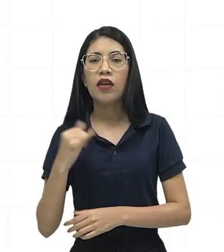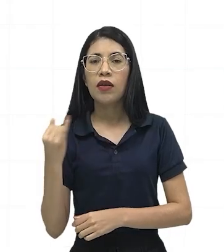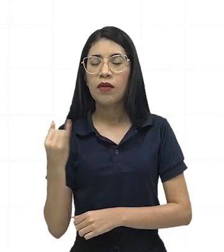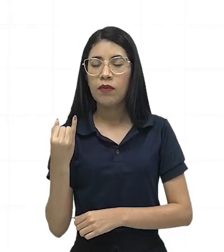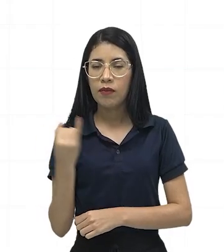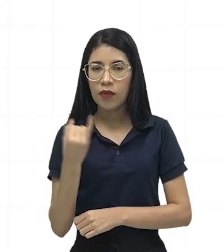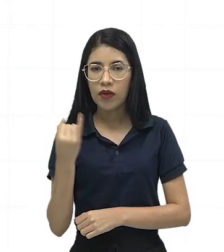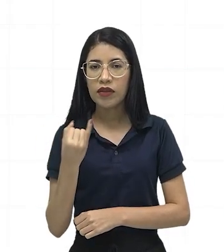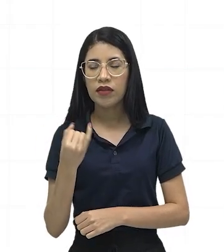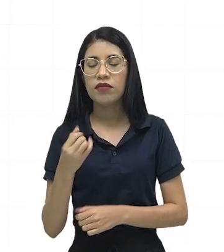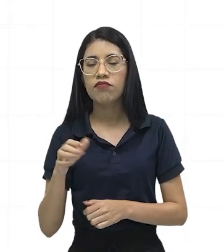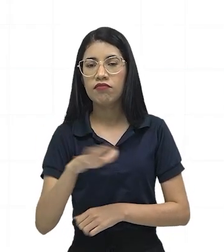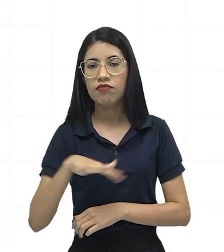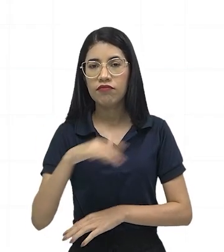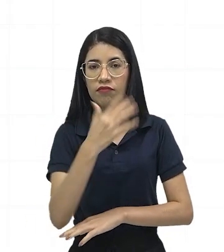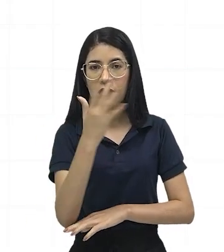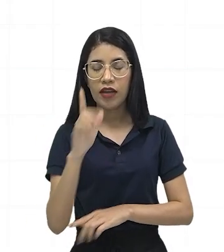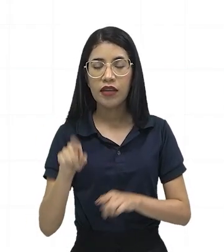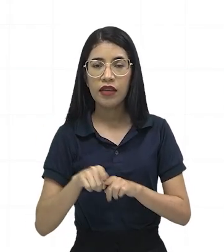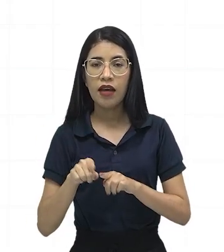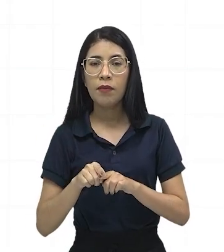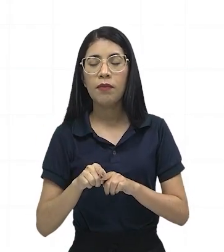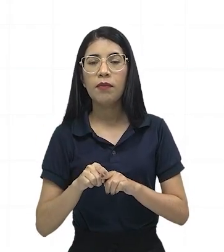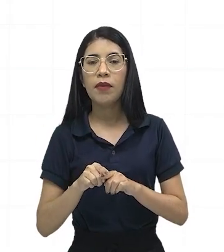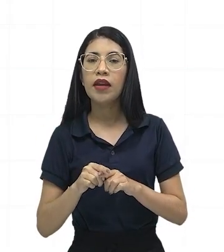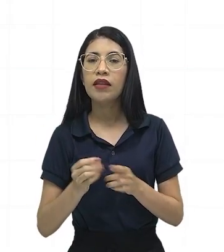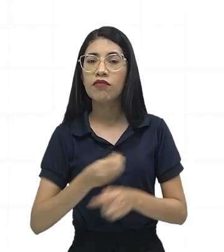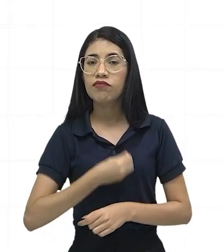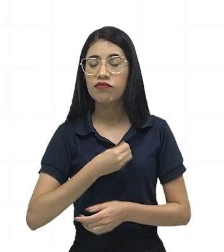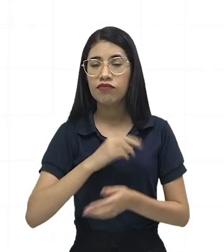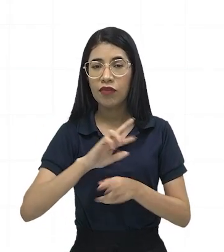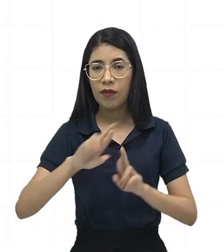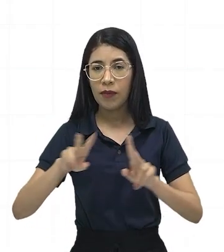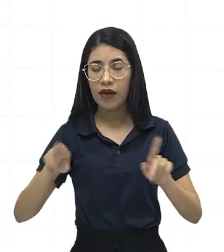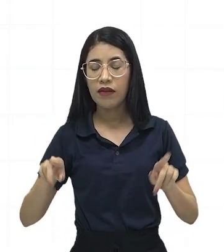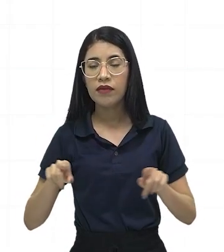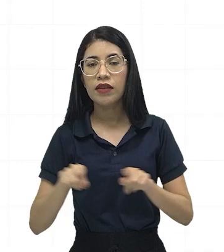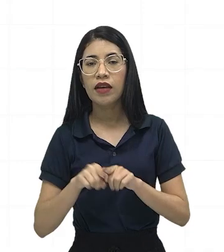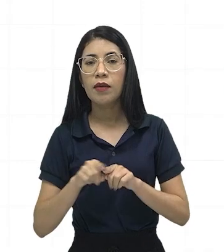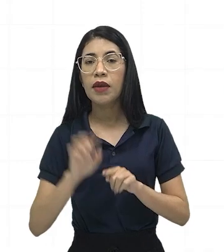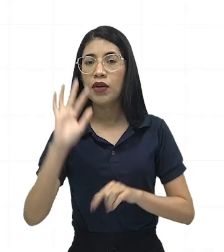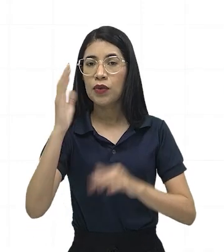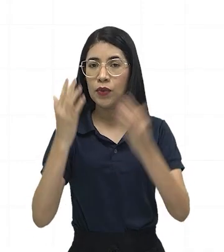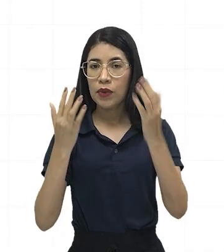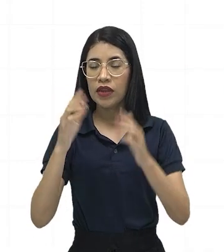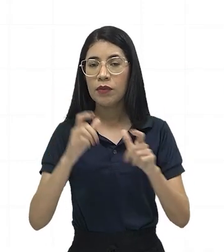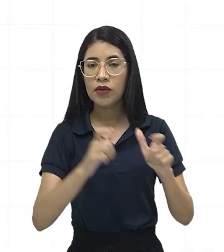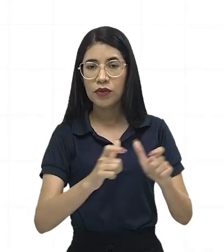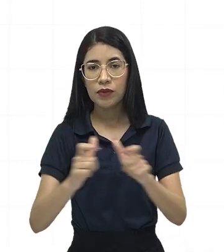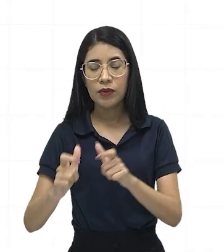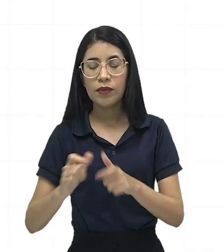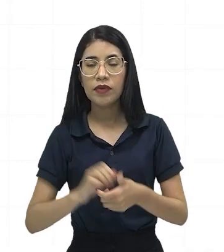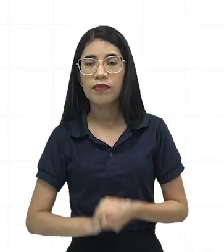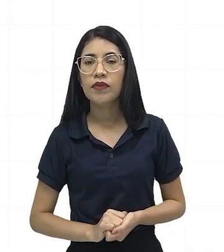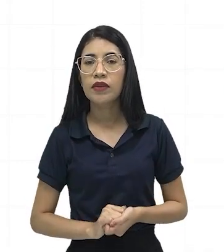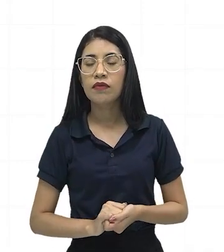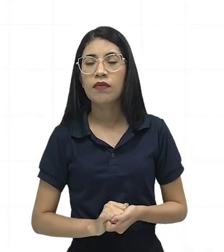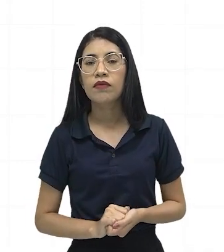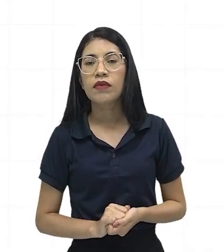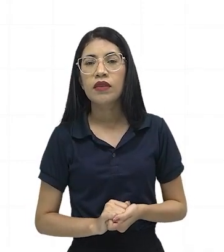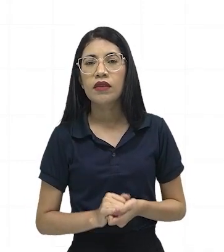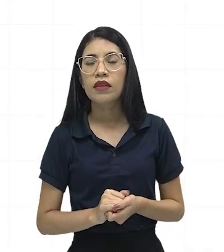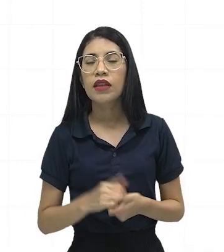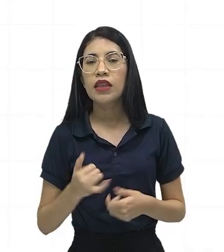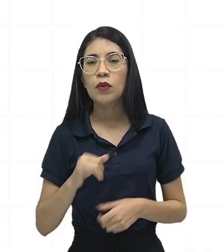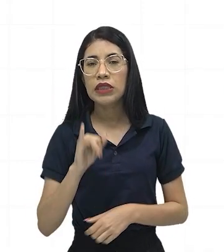meio ambiente, na biodiversidade e no clima local, né? Então, aquilo que é retirado,